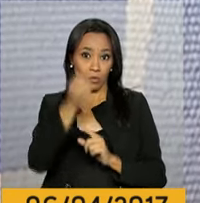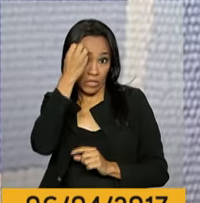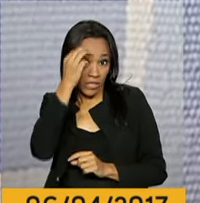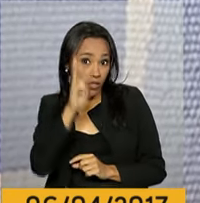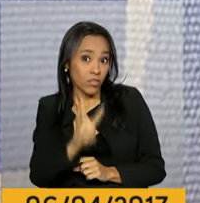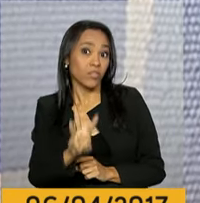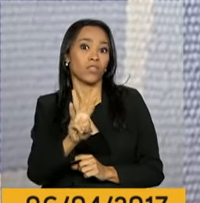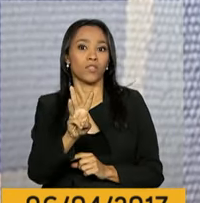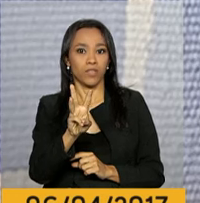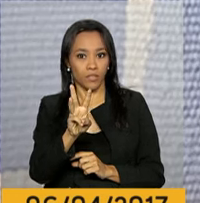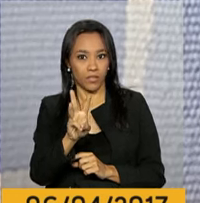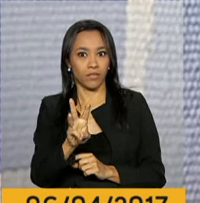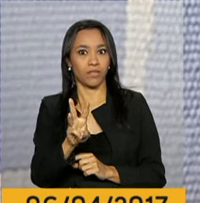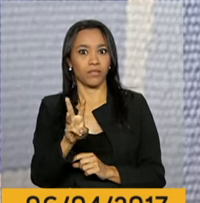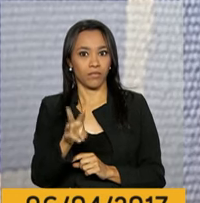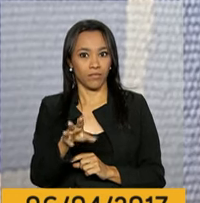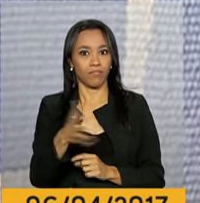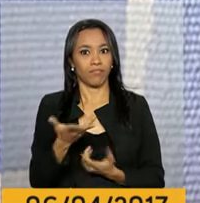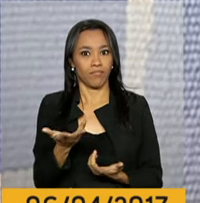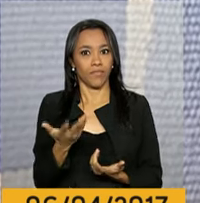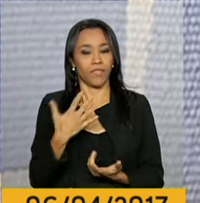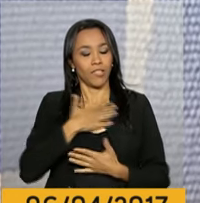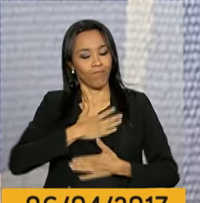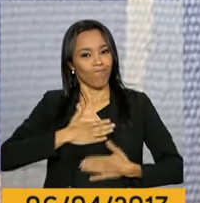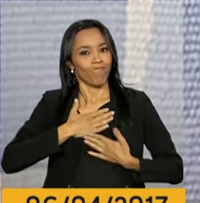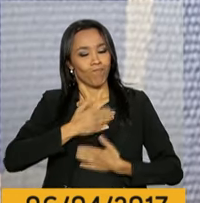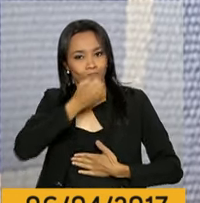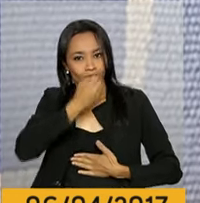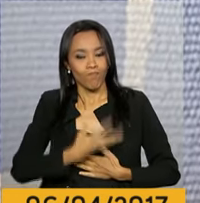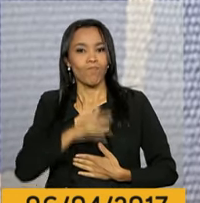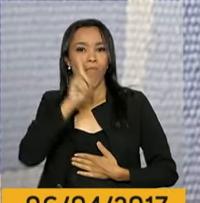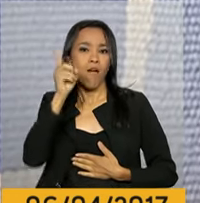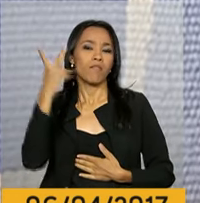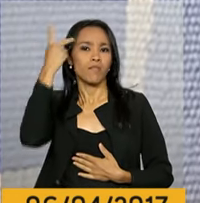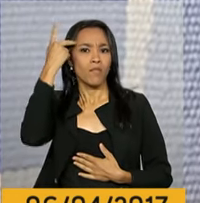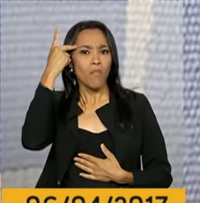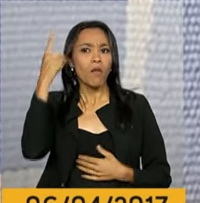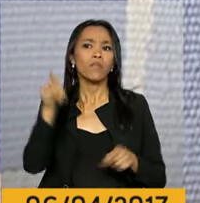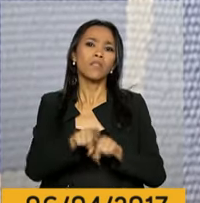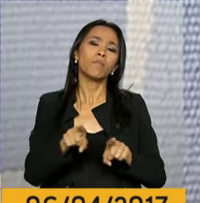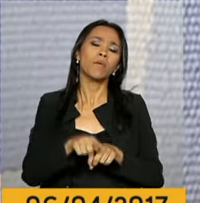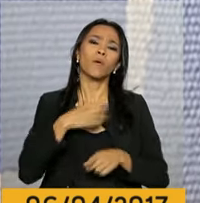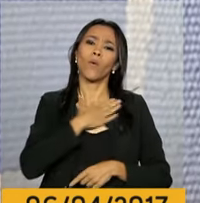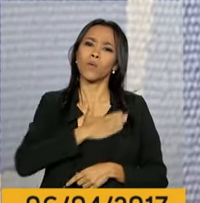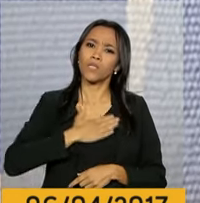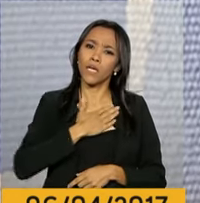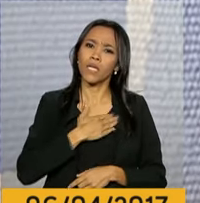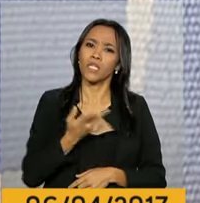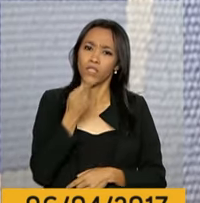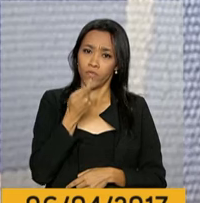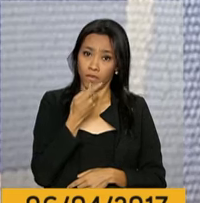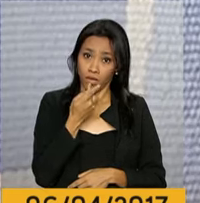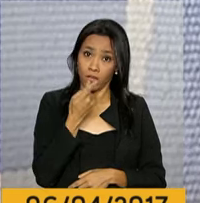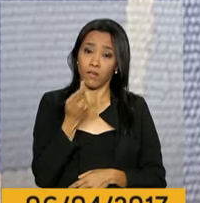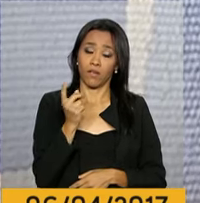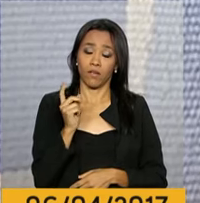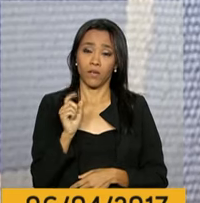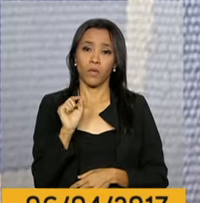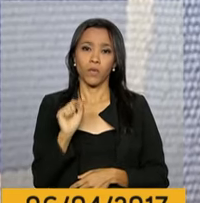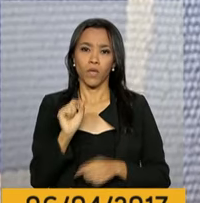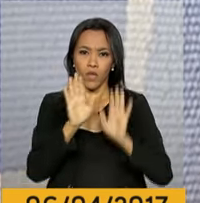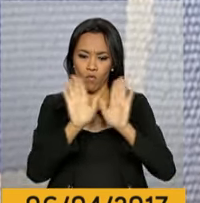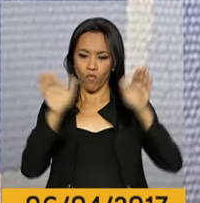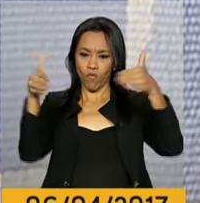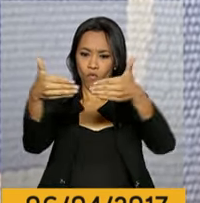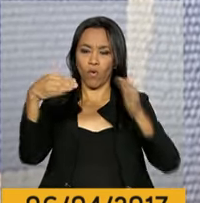dos três dias que passamos de maneira recompensadora em São Paulo. E gostaria de especialmente destacar o